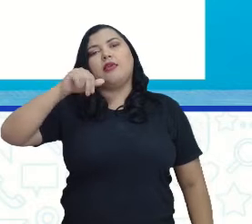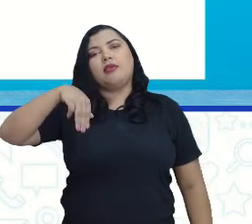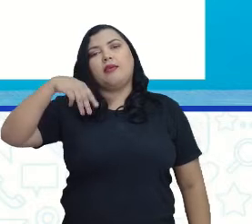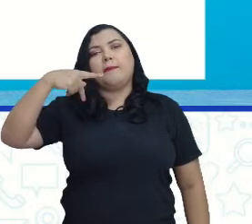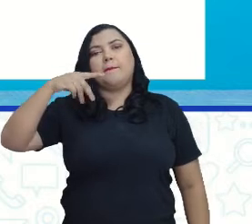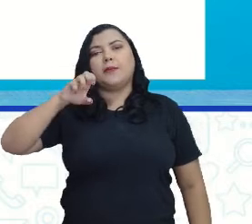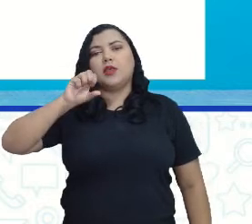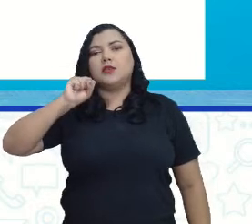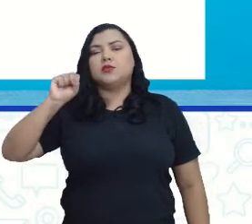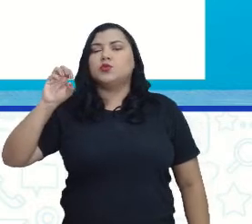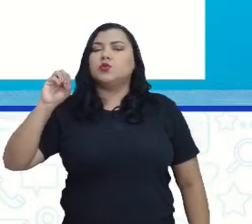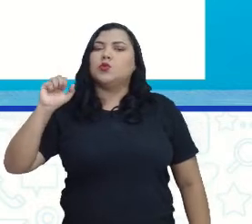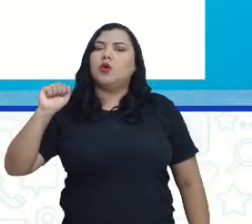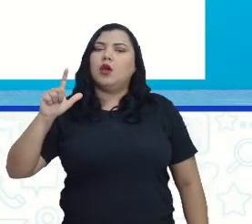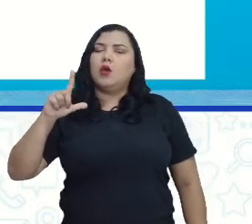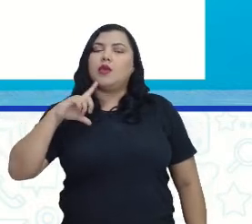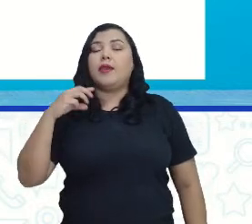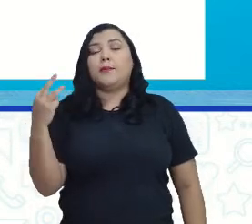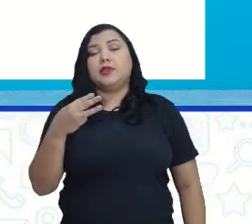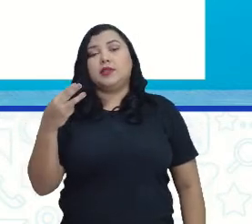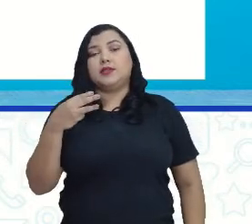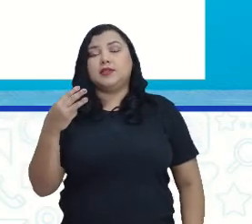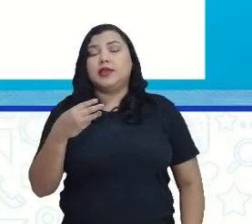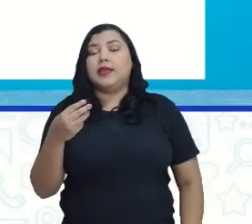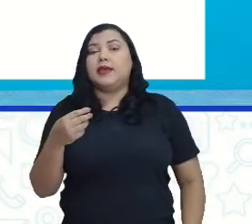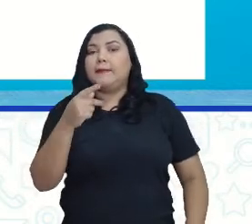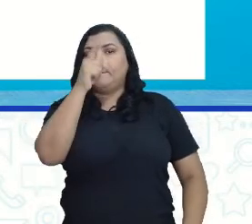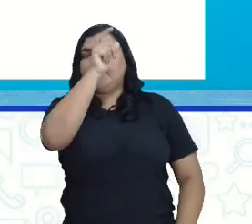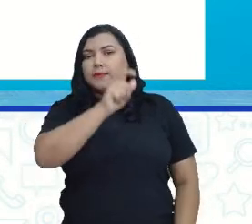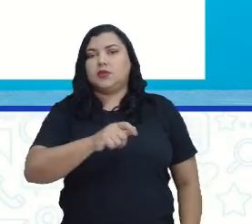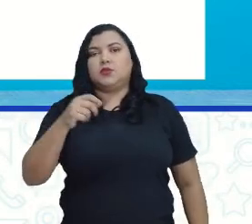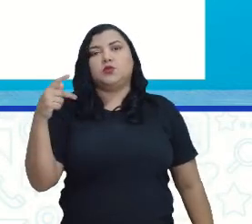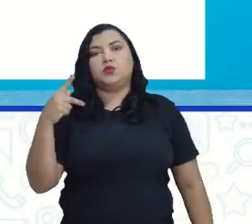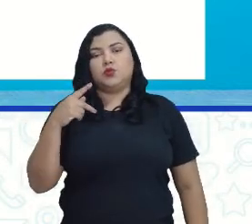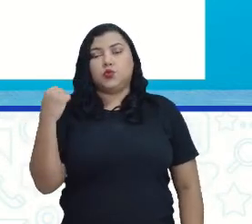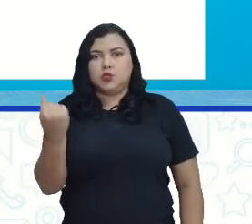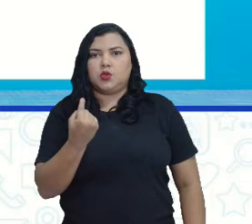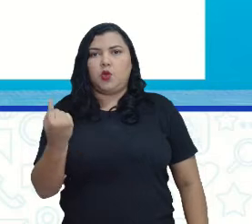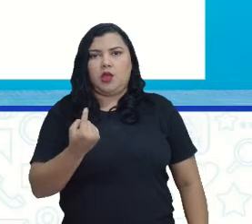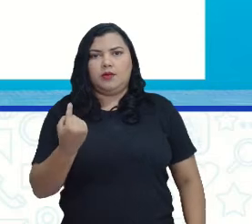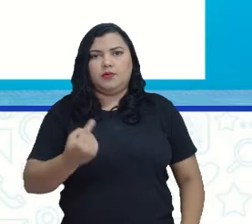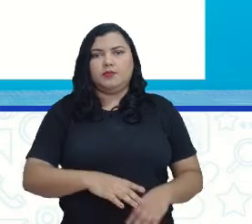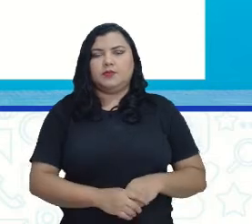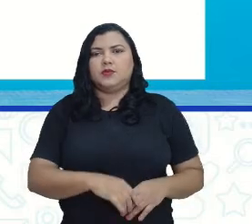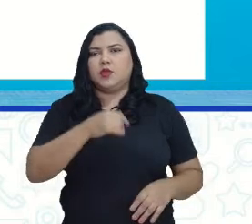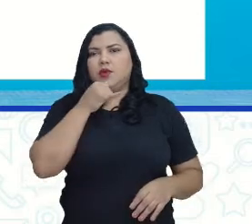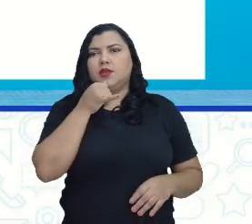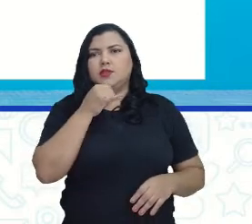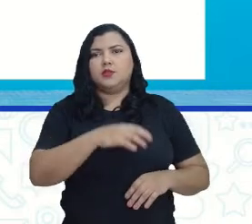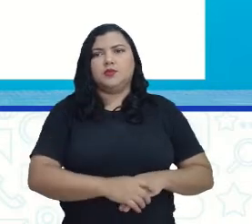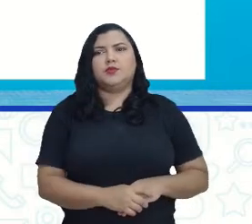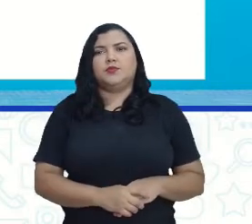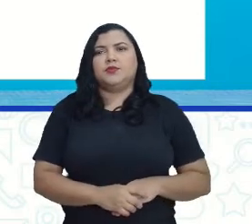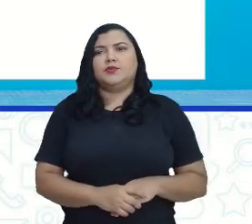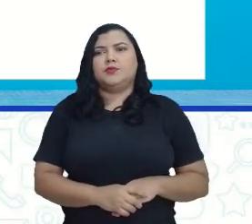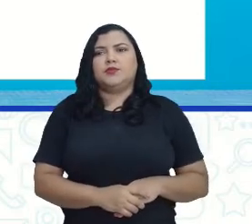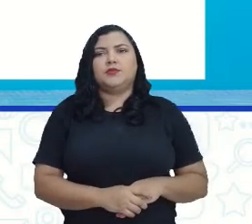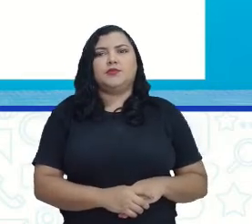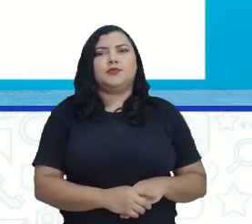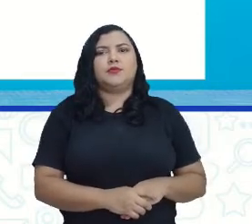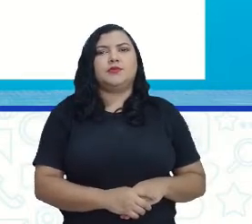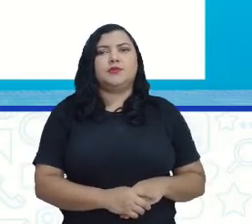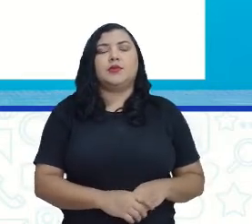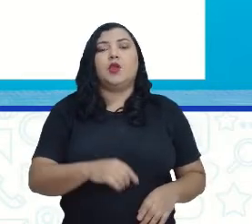vão se manter na terceira pessoa do singular, tá? Então, ó, a gente tem amanheceu, aí chover, nevar,